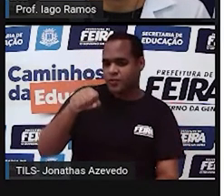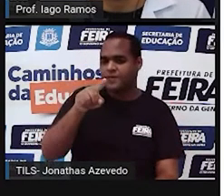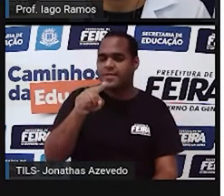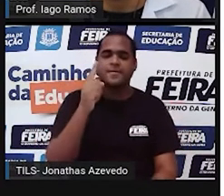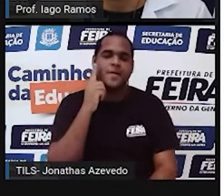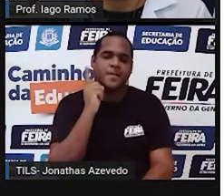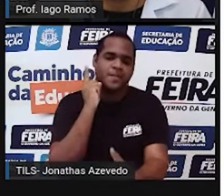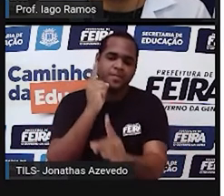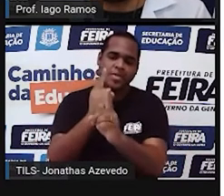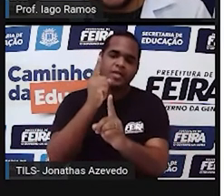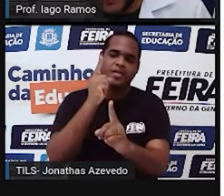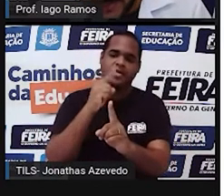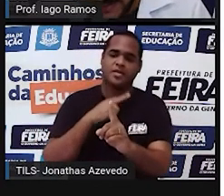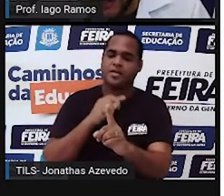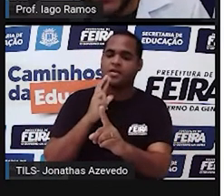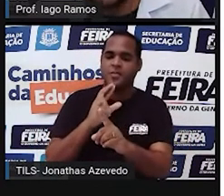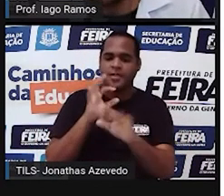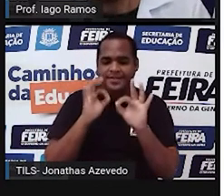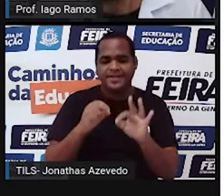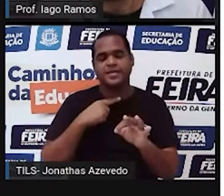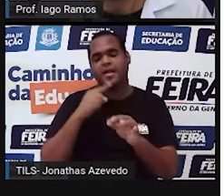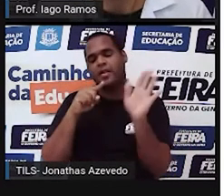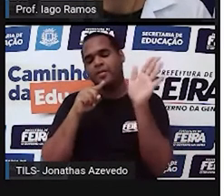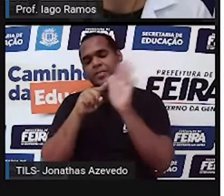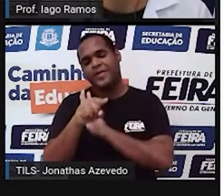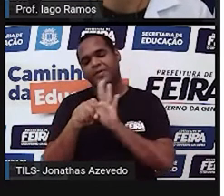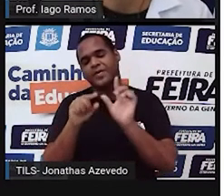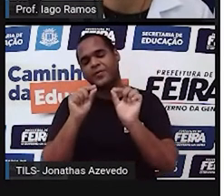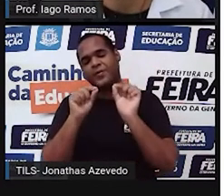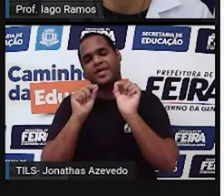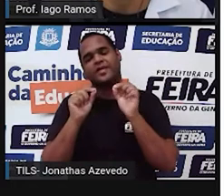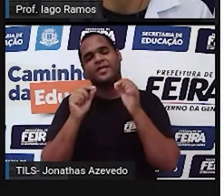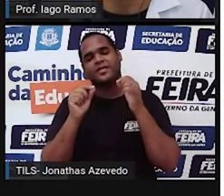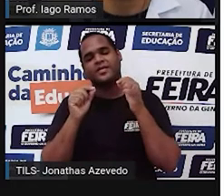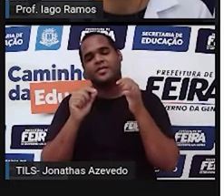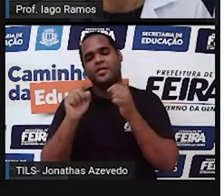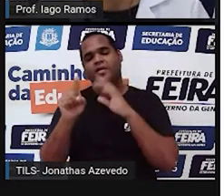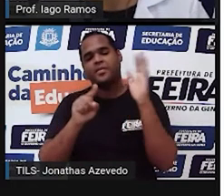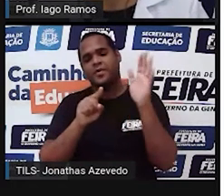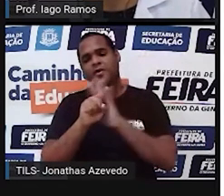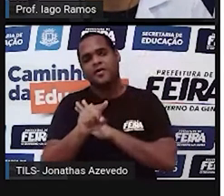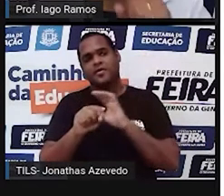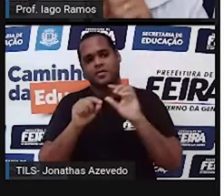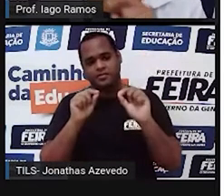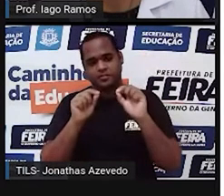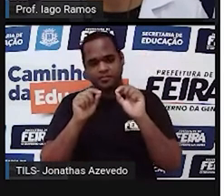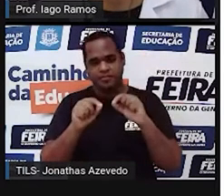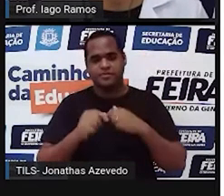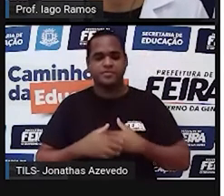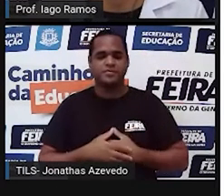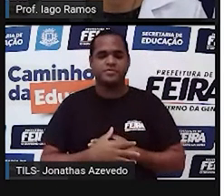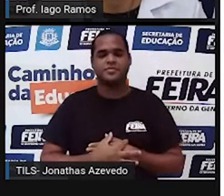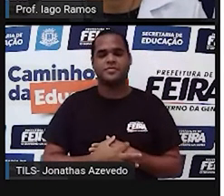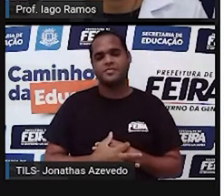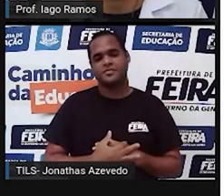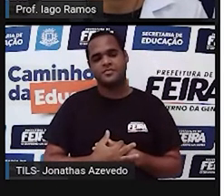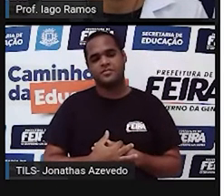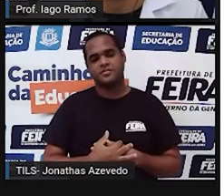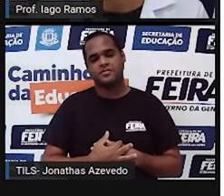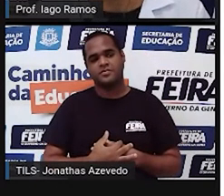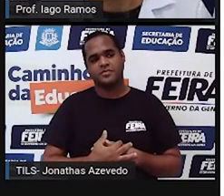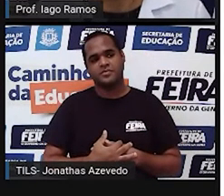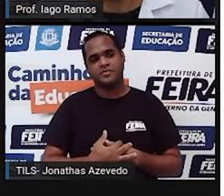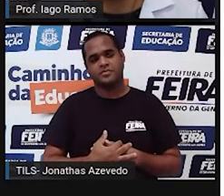você encontre a resposta para essa pergunta. E olha só qual é a pergunta sobre esse gráfico que aparece aí na